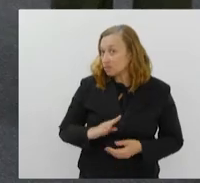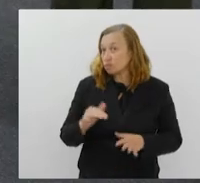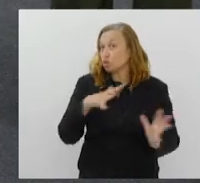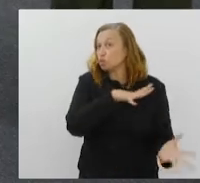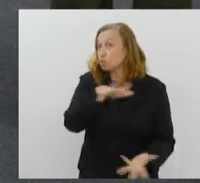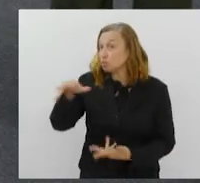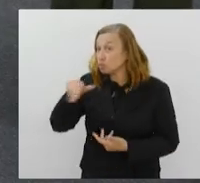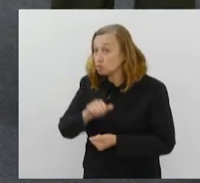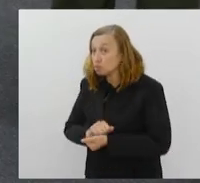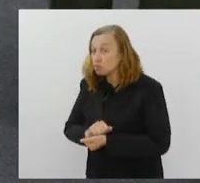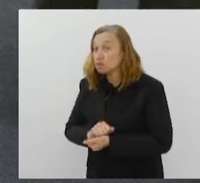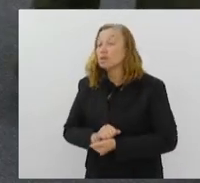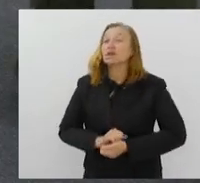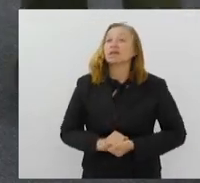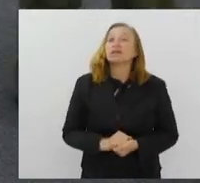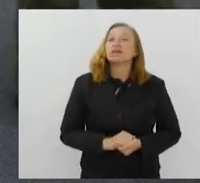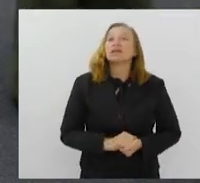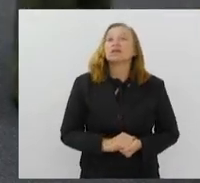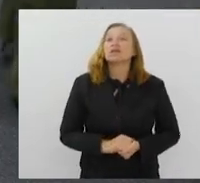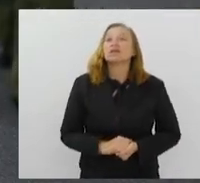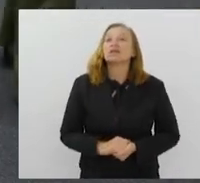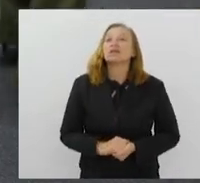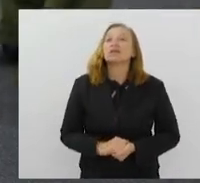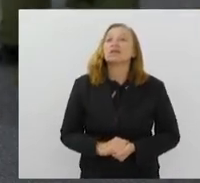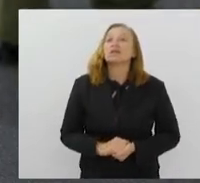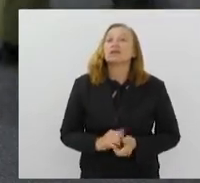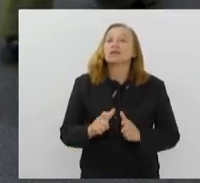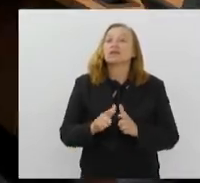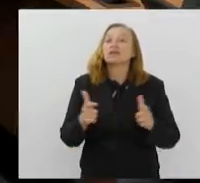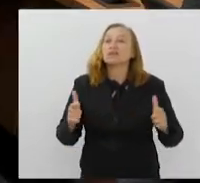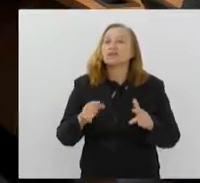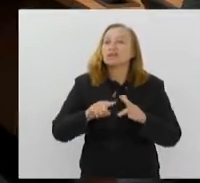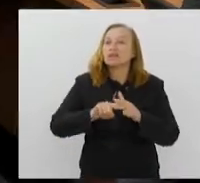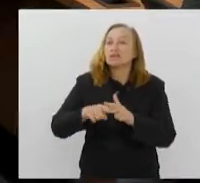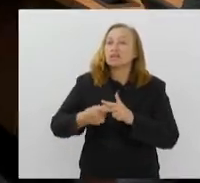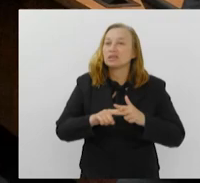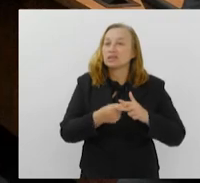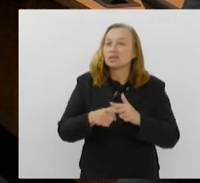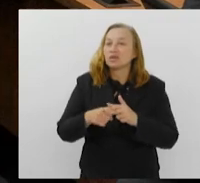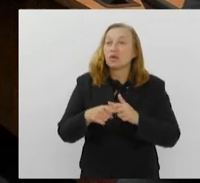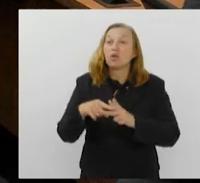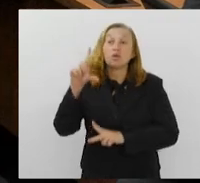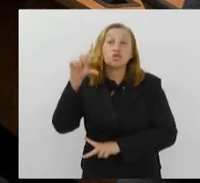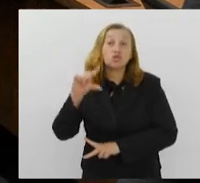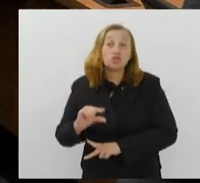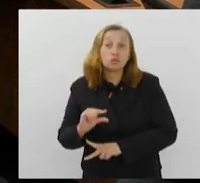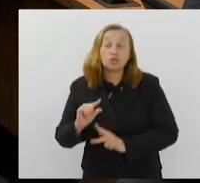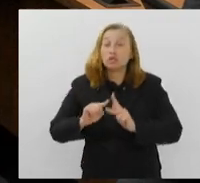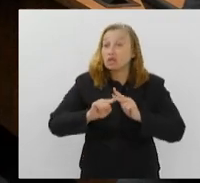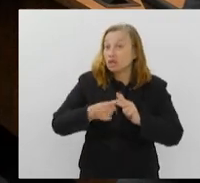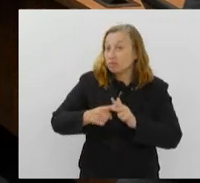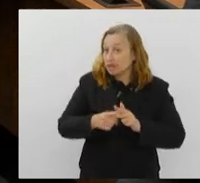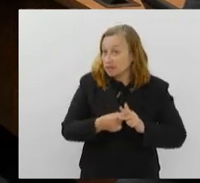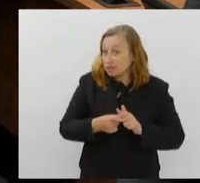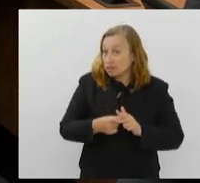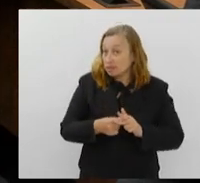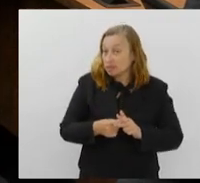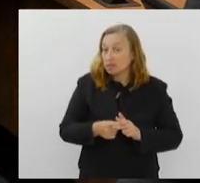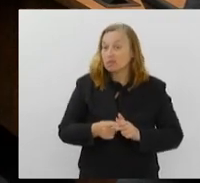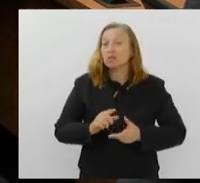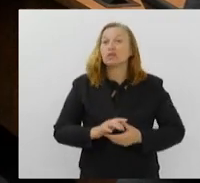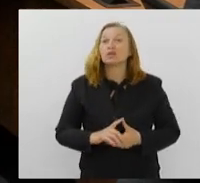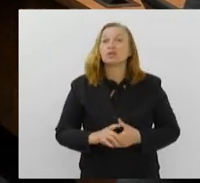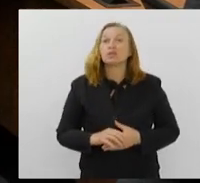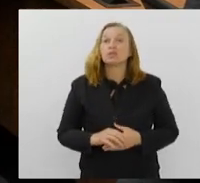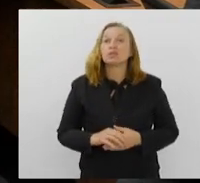mundo, que diz respeito a ampliar regulamentações ou diminuir regulamentações. Os liberais,